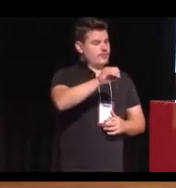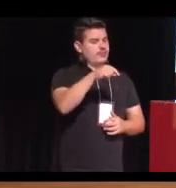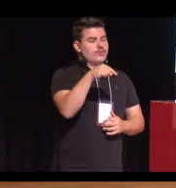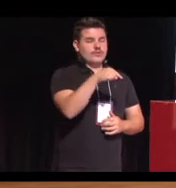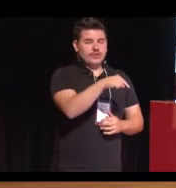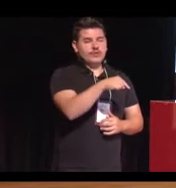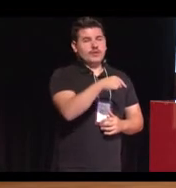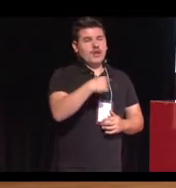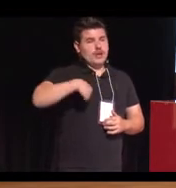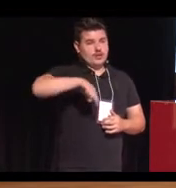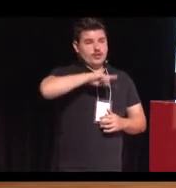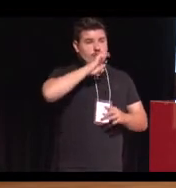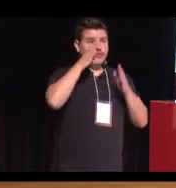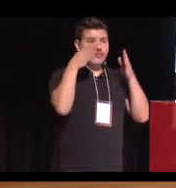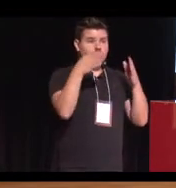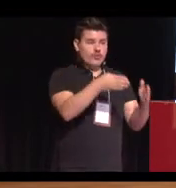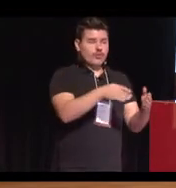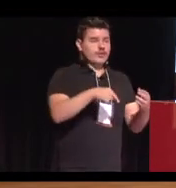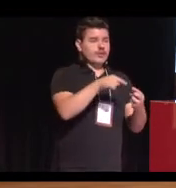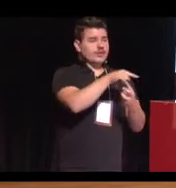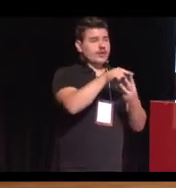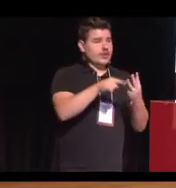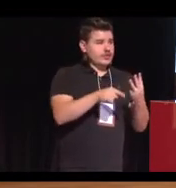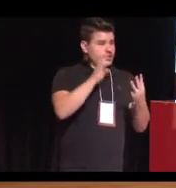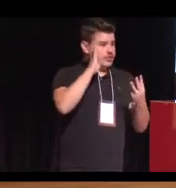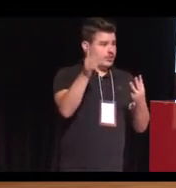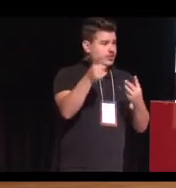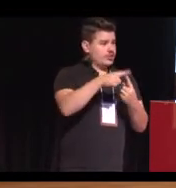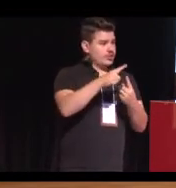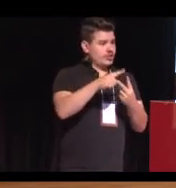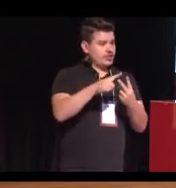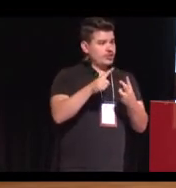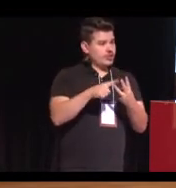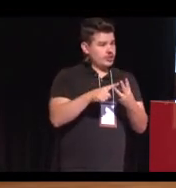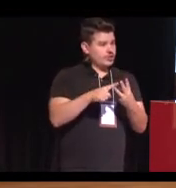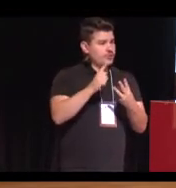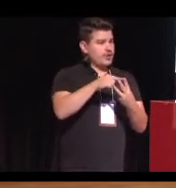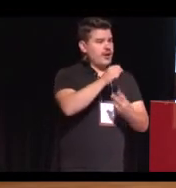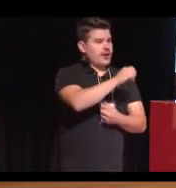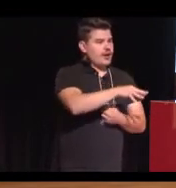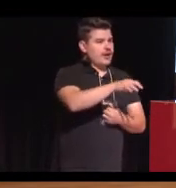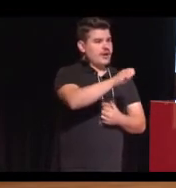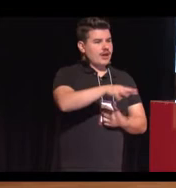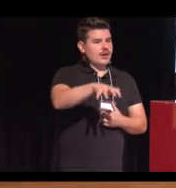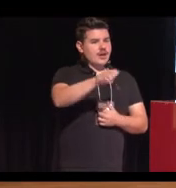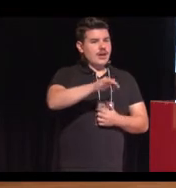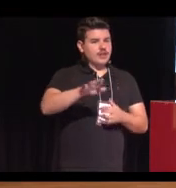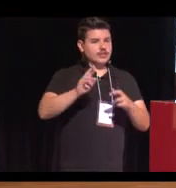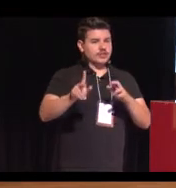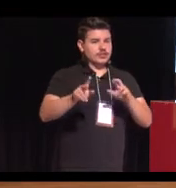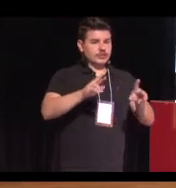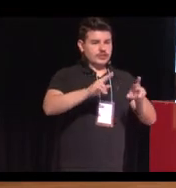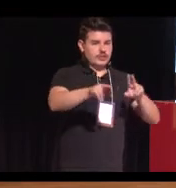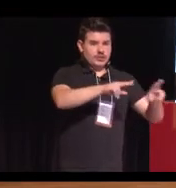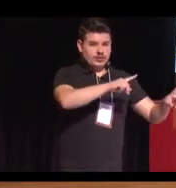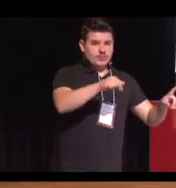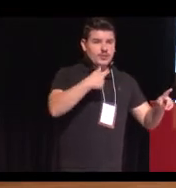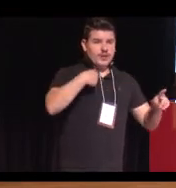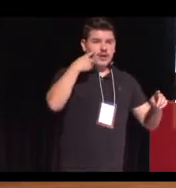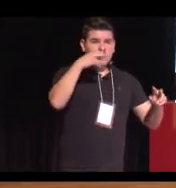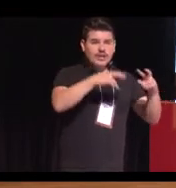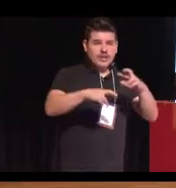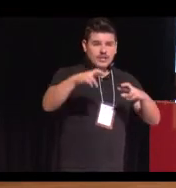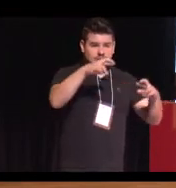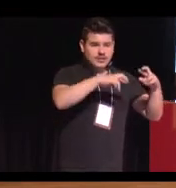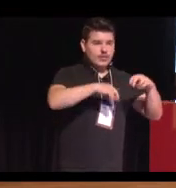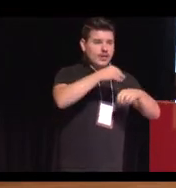a gente focou em 3 tipos de avaliações, ou avaliações em 3 âmbitos diferentes. Que a gente fez uma avaliação de arquitetura, uma